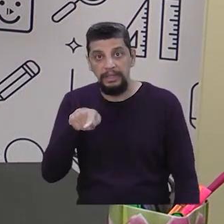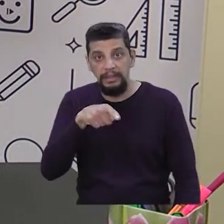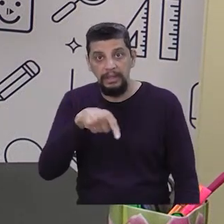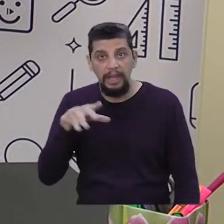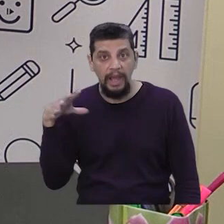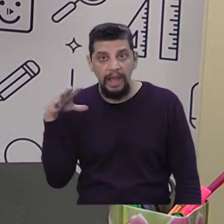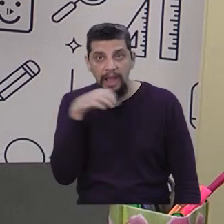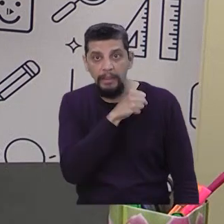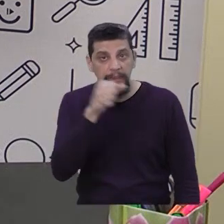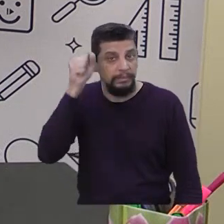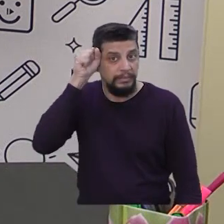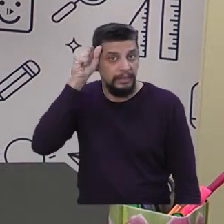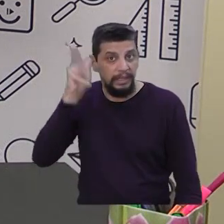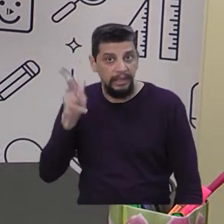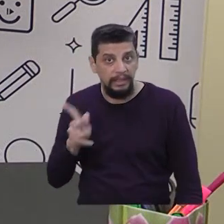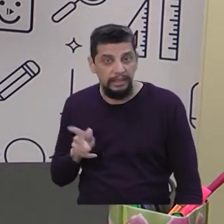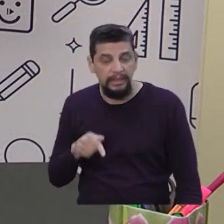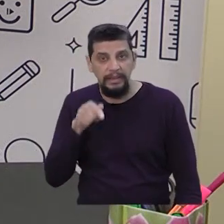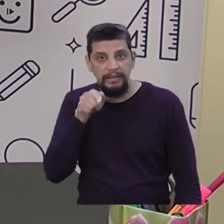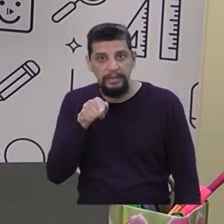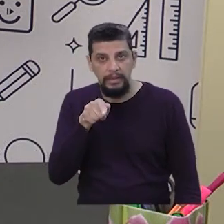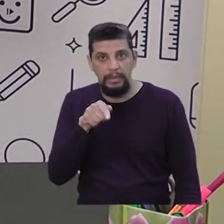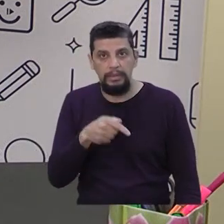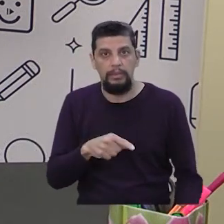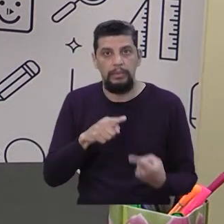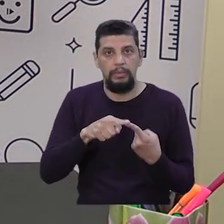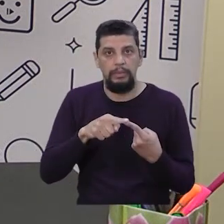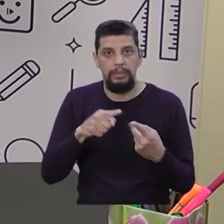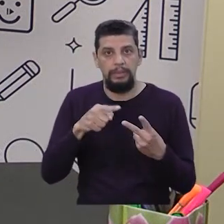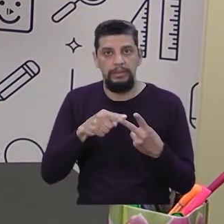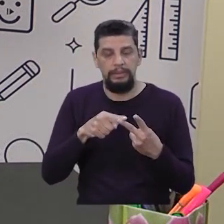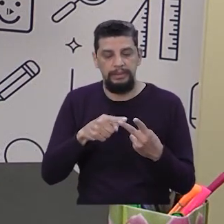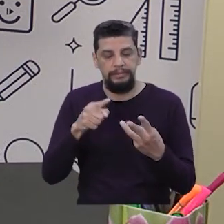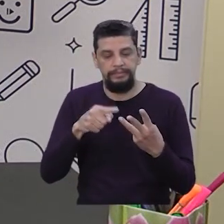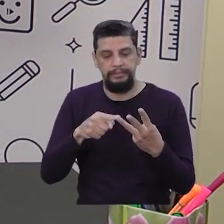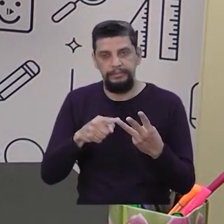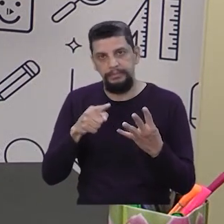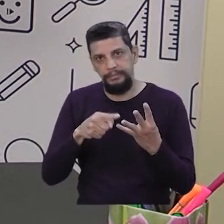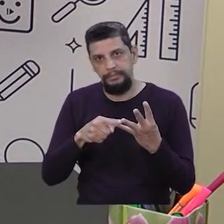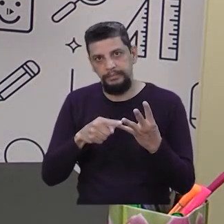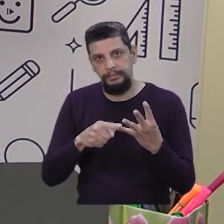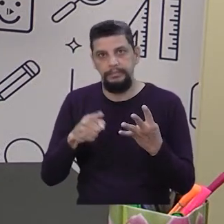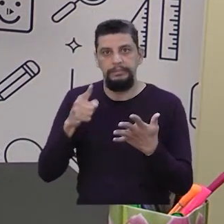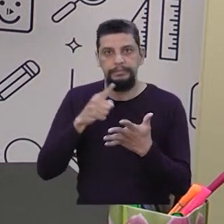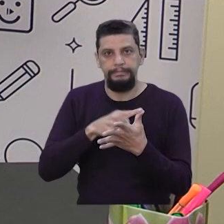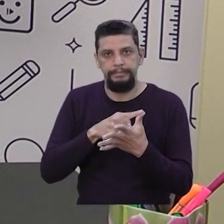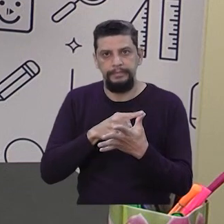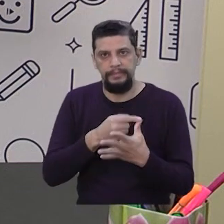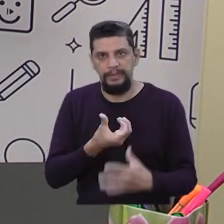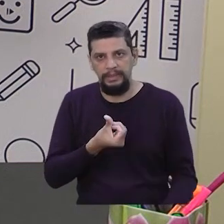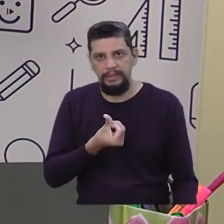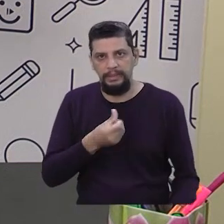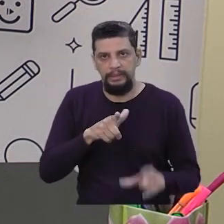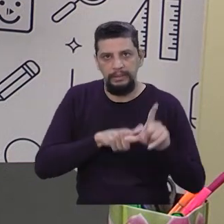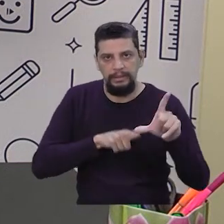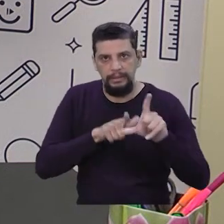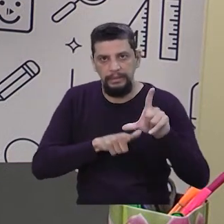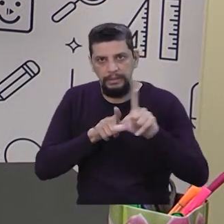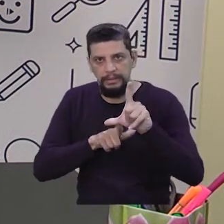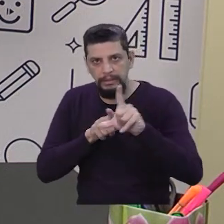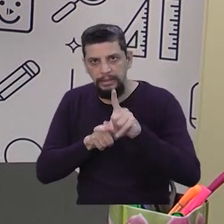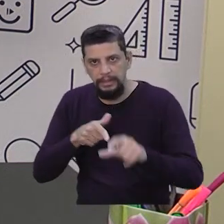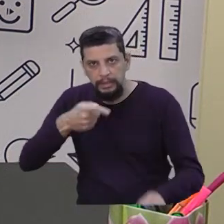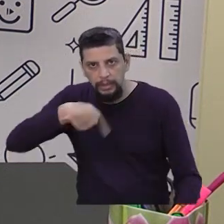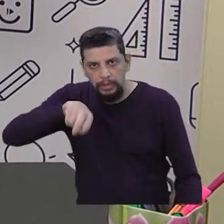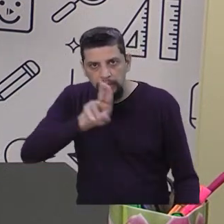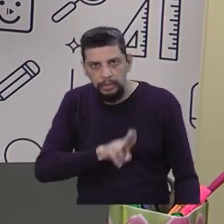rápidos, muito espertos. Então, olha aqui, ó, nós temos uma, duas, três, quatro, cinco, seis